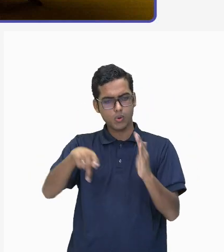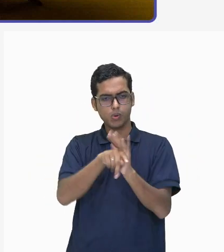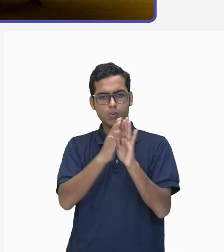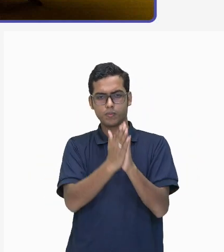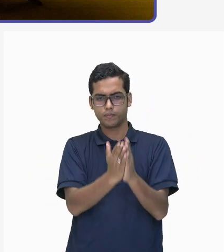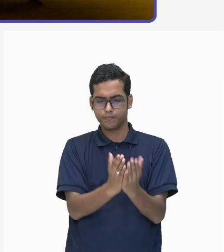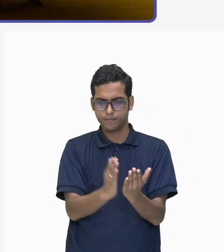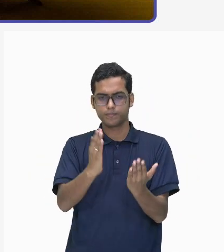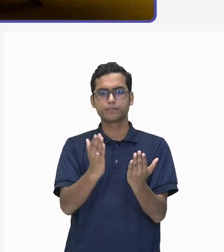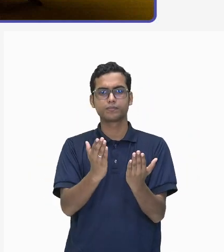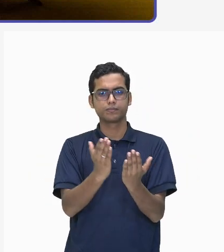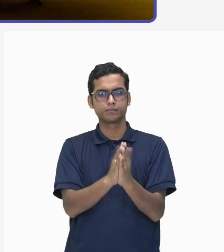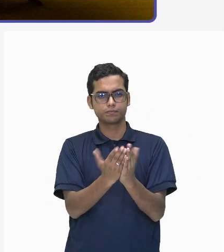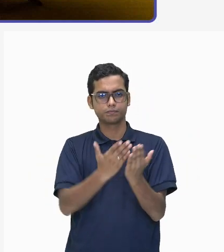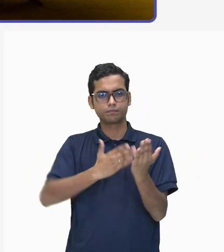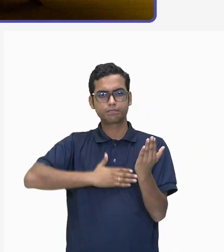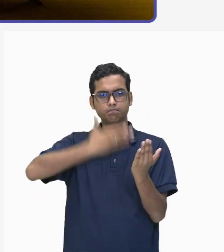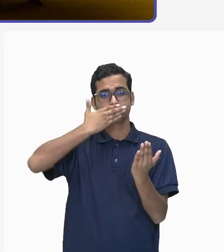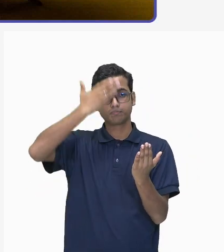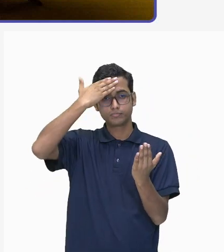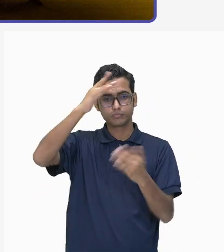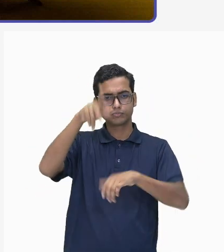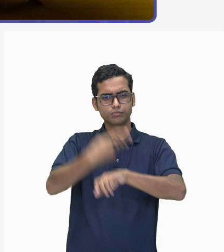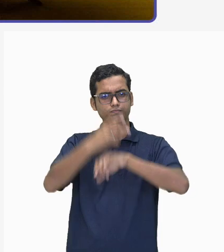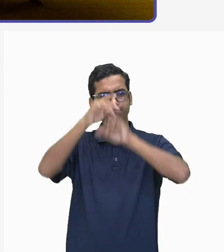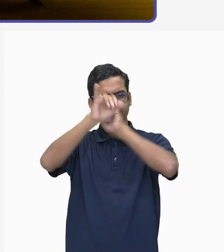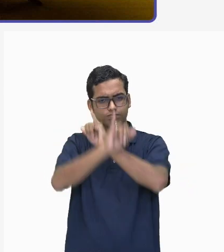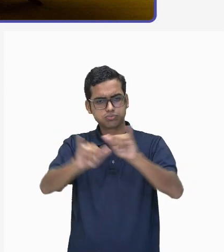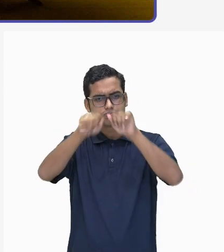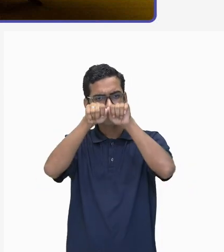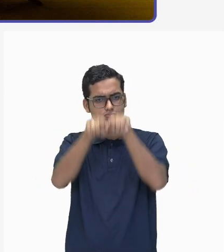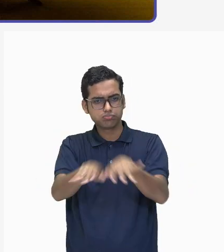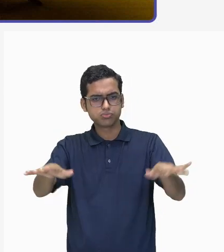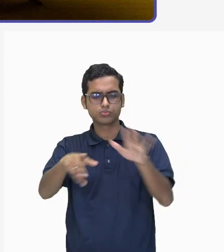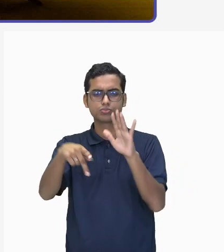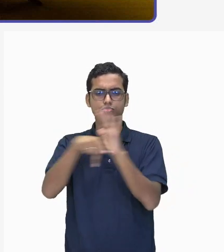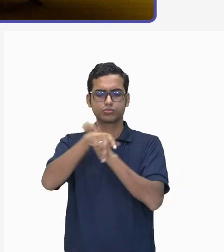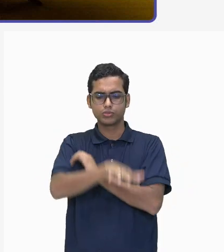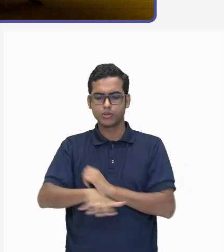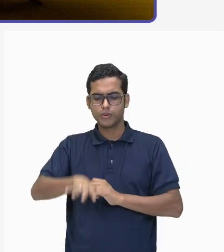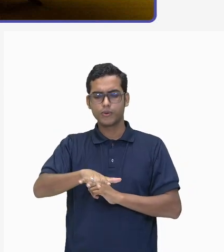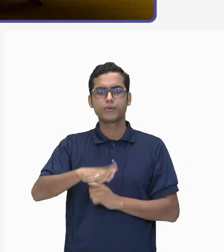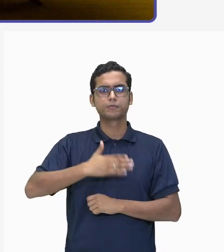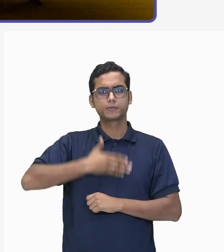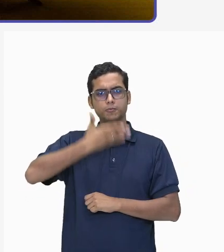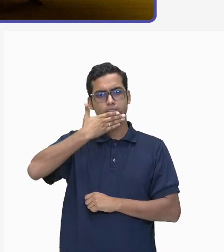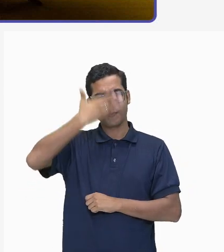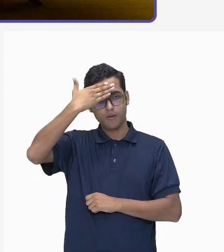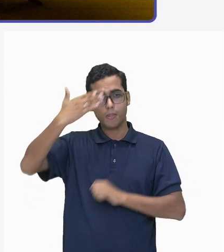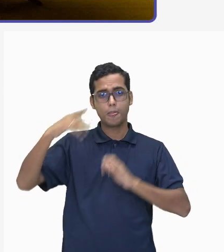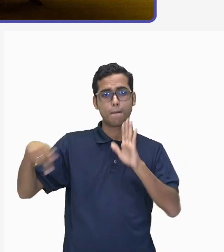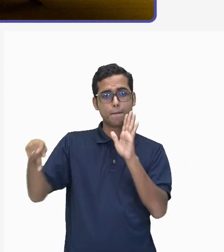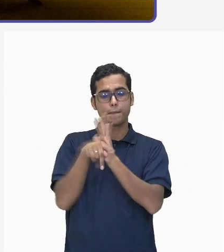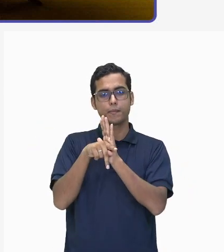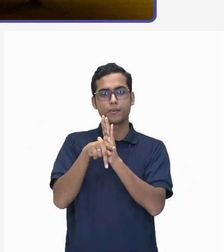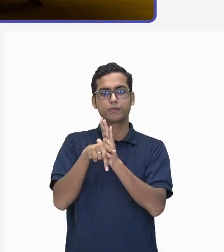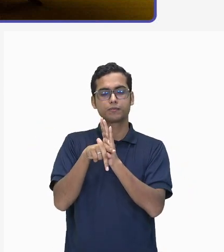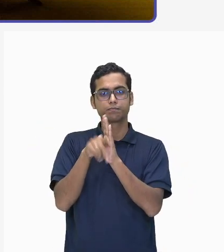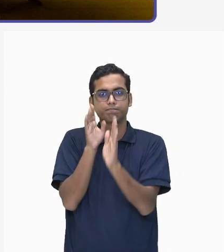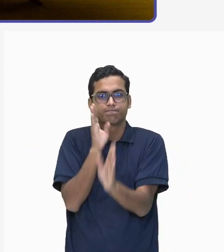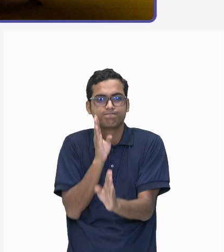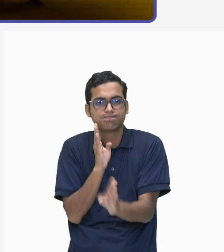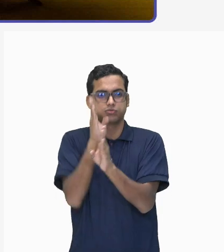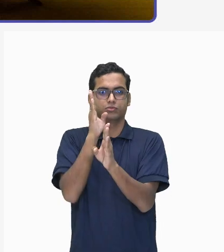o Alcorão, né, é visto para o islamismo como a própria revelação, é